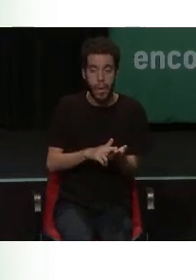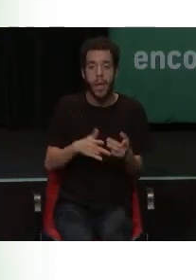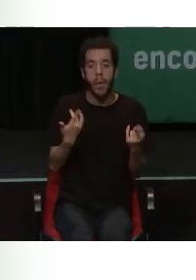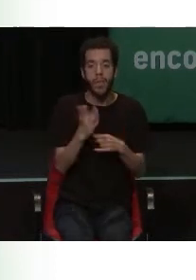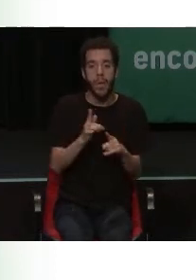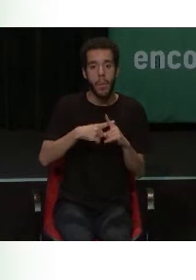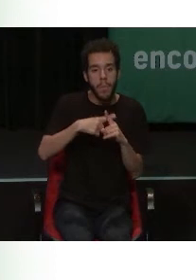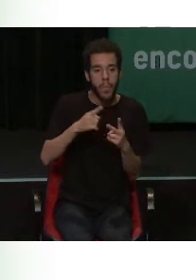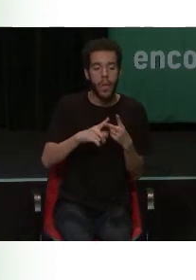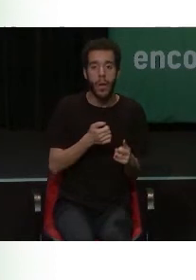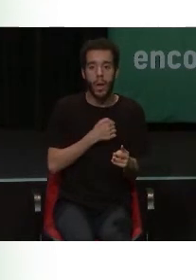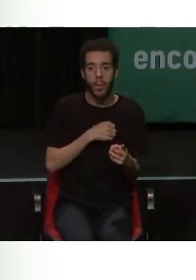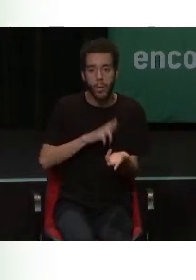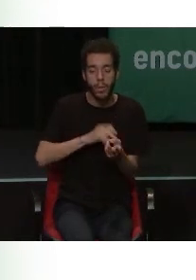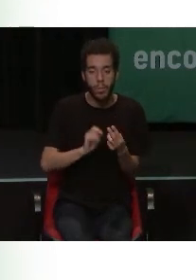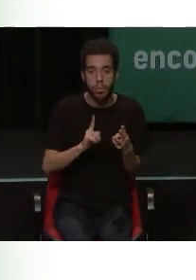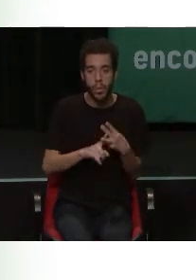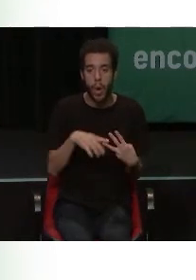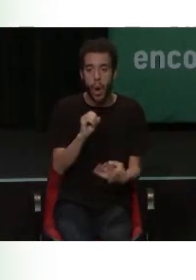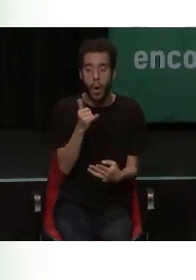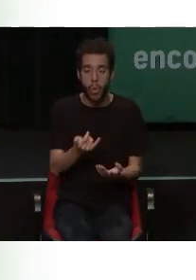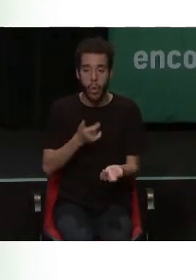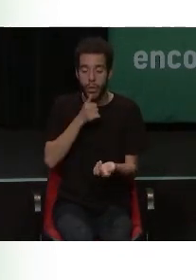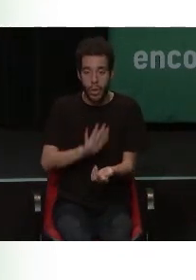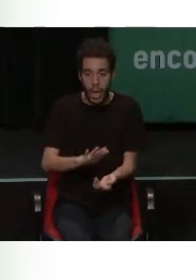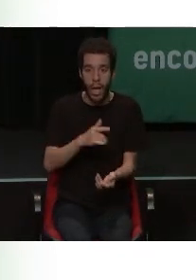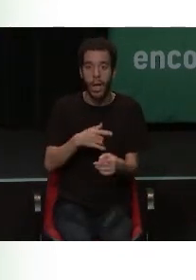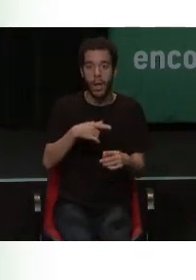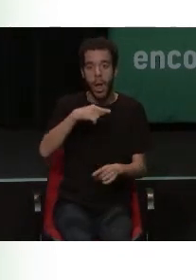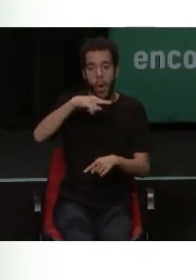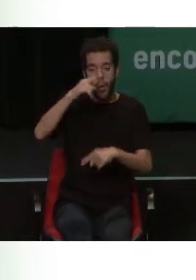e o nível de oxigênio do sangue, que são precisamente dados que nós vamos